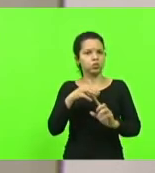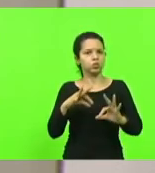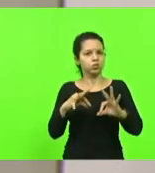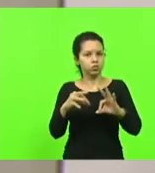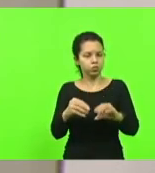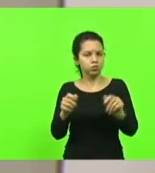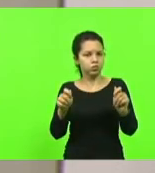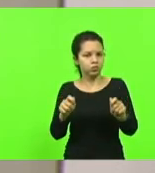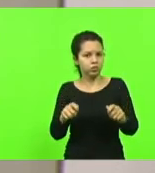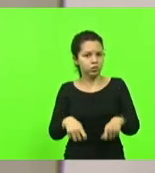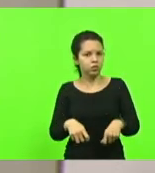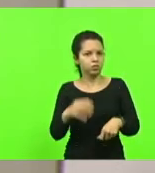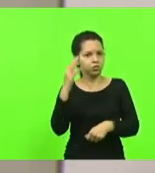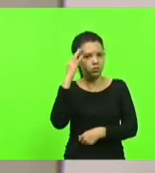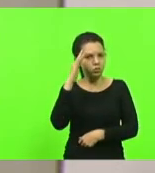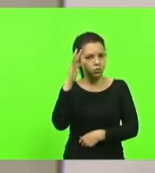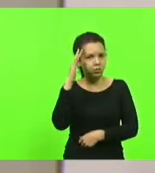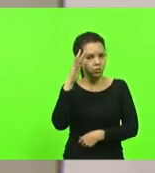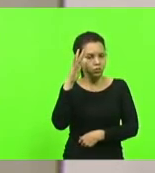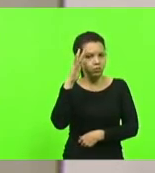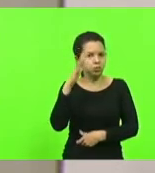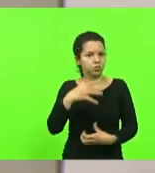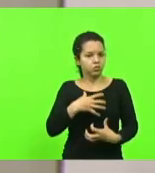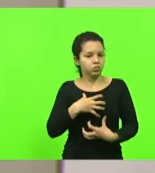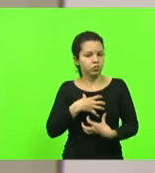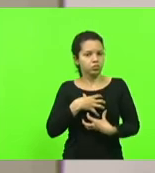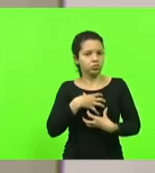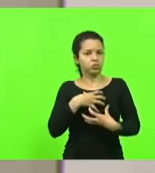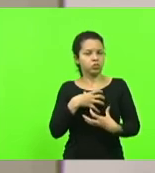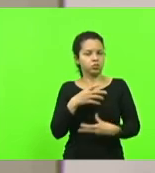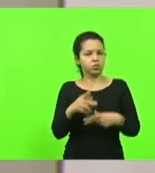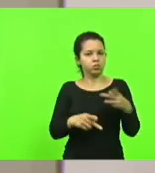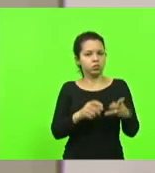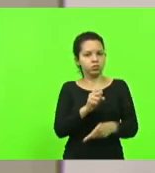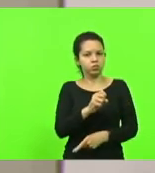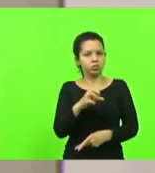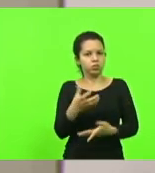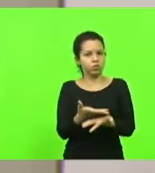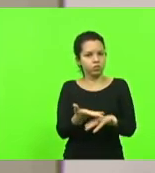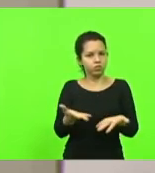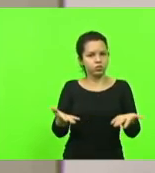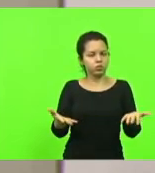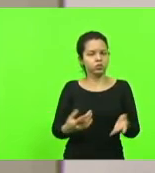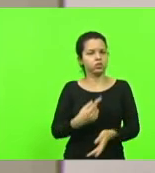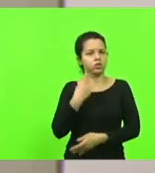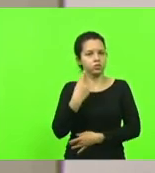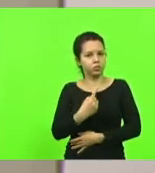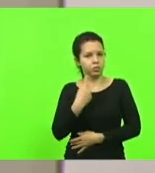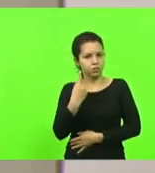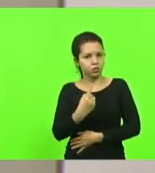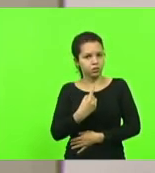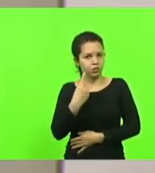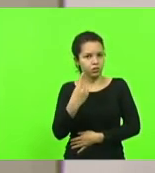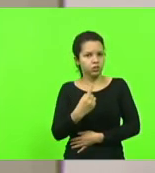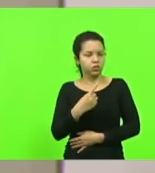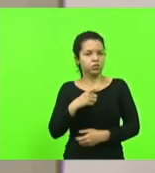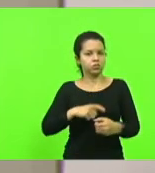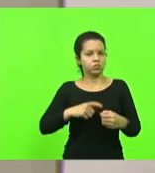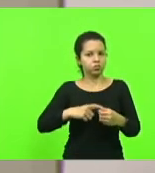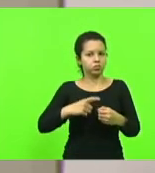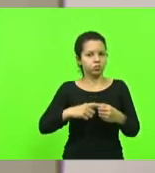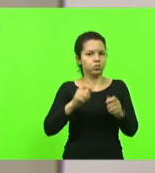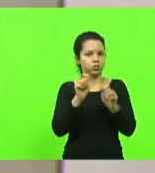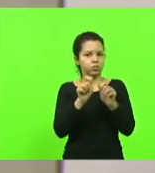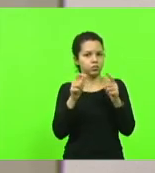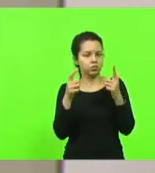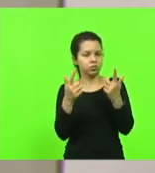graças à compreensão e ao espírito catarinense de todos os senhores e senhoras deputados que compõe a Assembleia Legislativa de